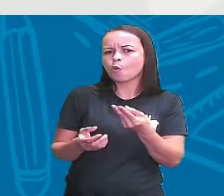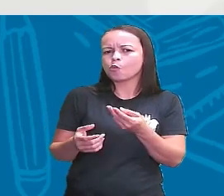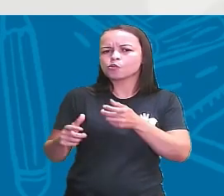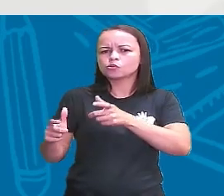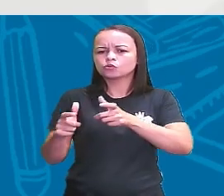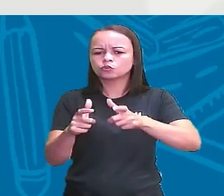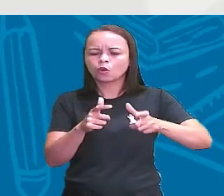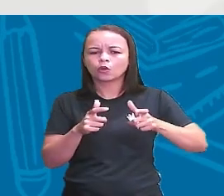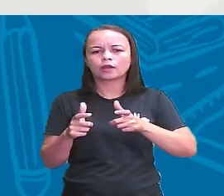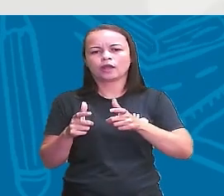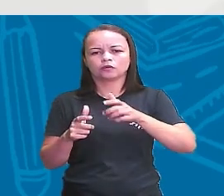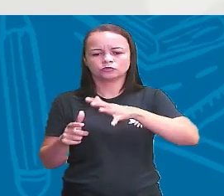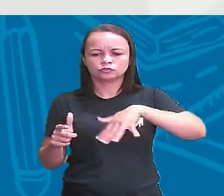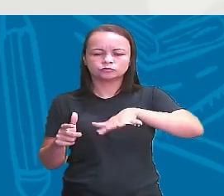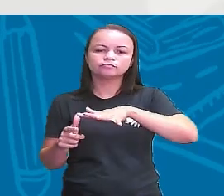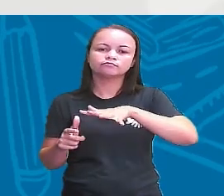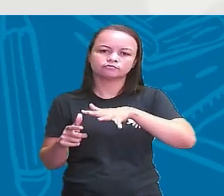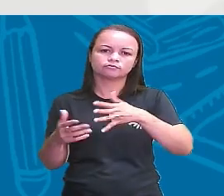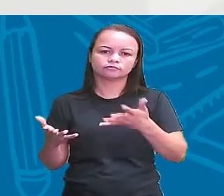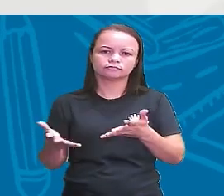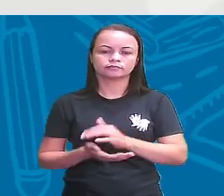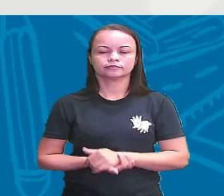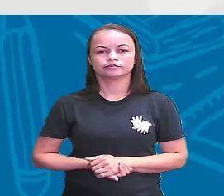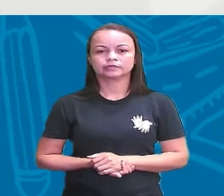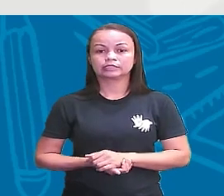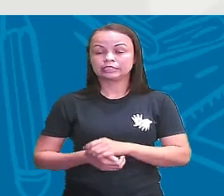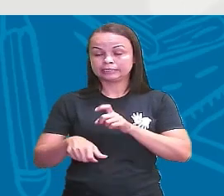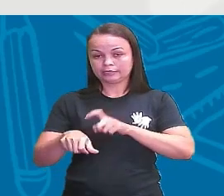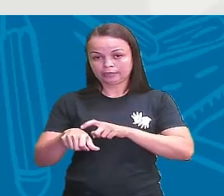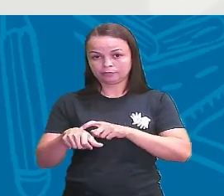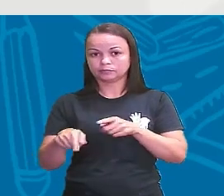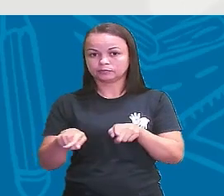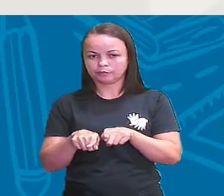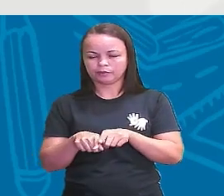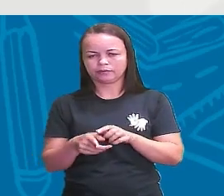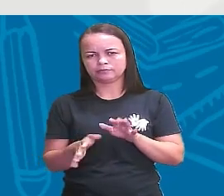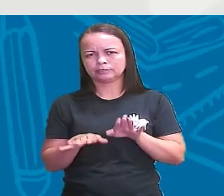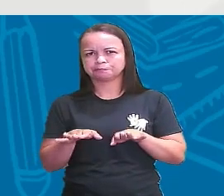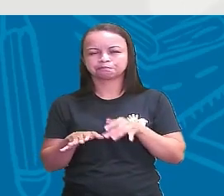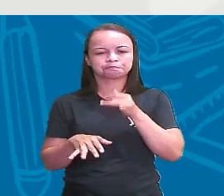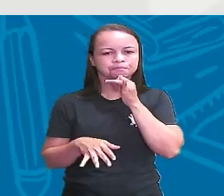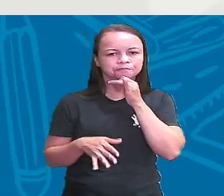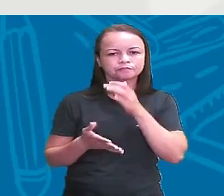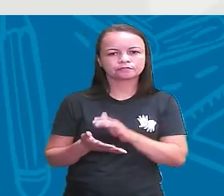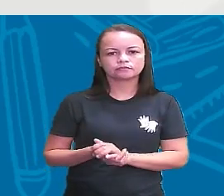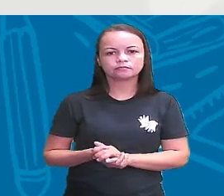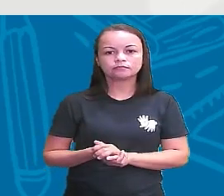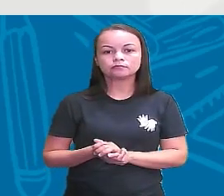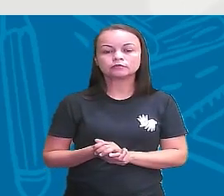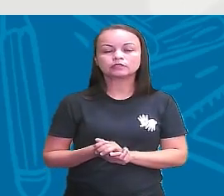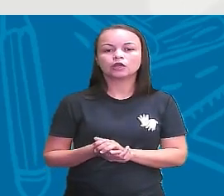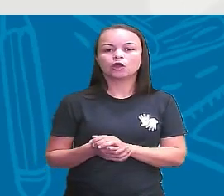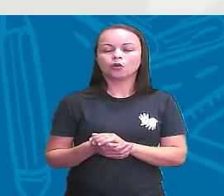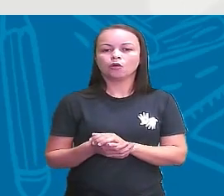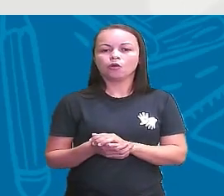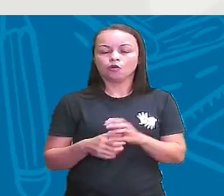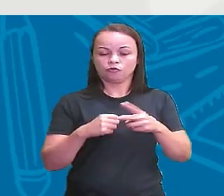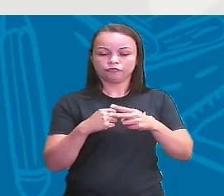posição no espaço e tempo. É mais ou menos assim, ó. O verbo ser, ele seria uma coisa